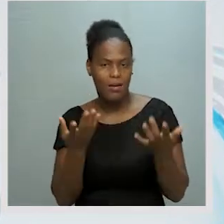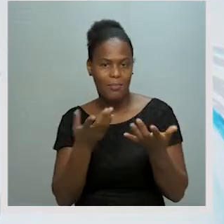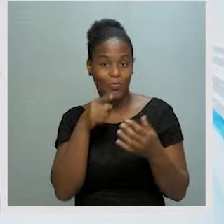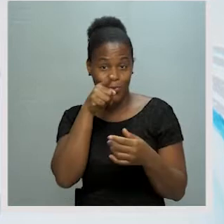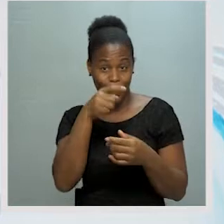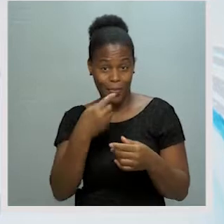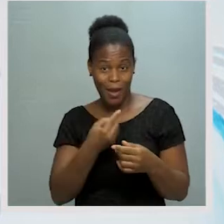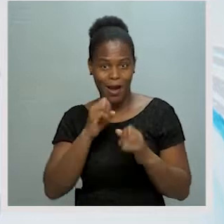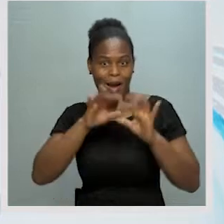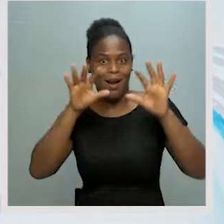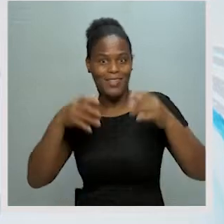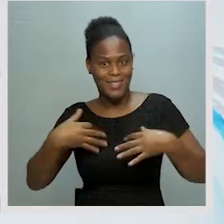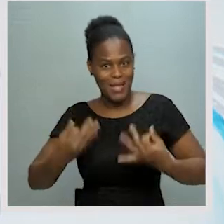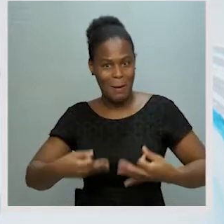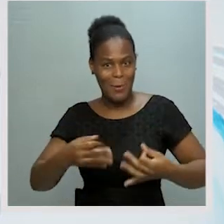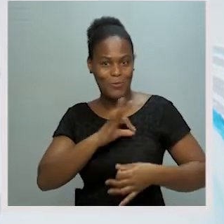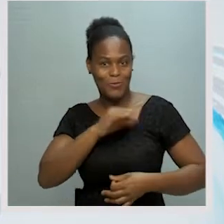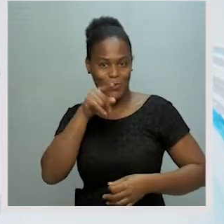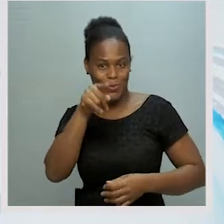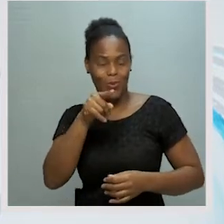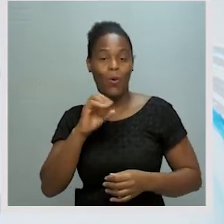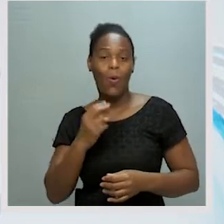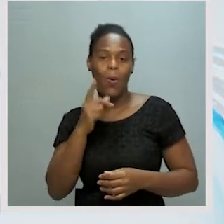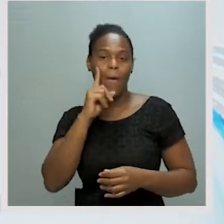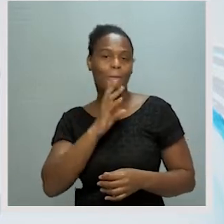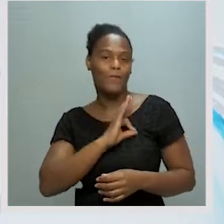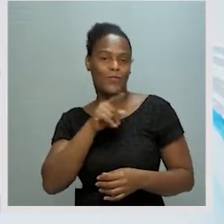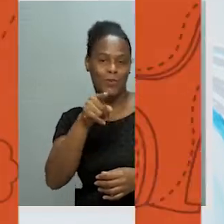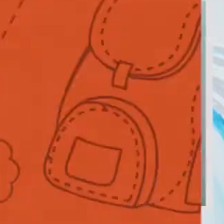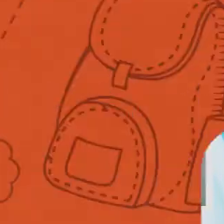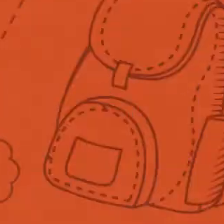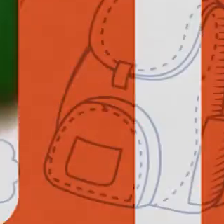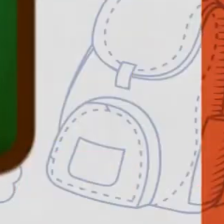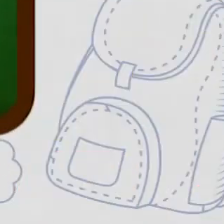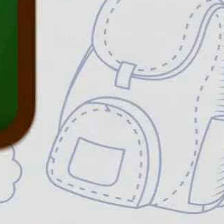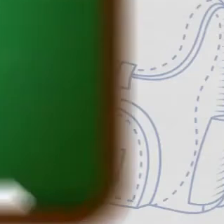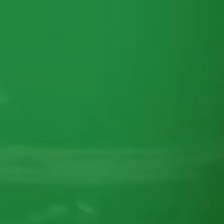E você deve surpreender sempre o seu professor ou a sua professora.